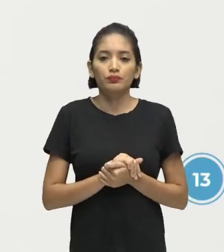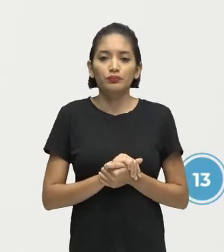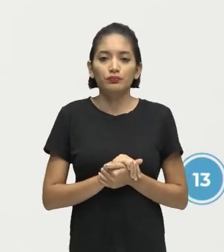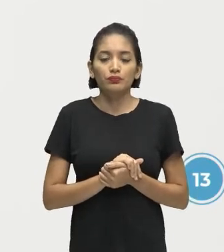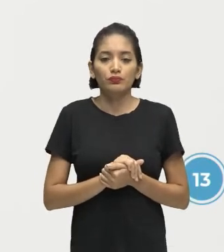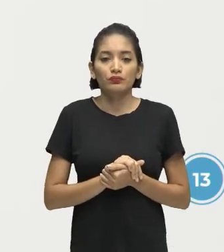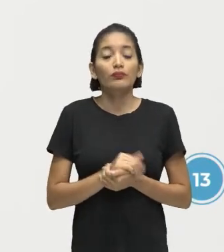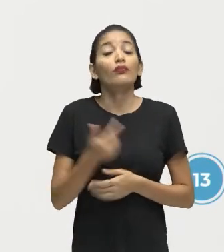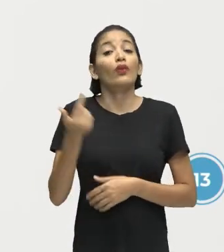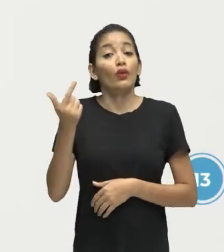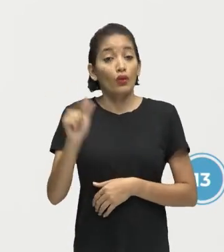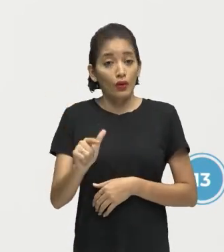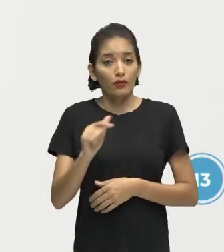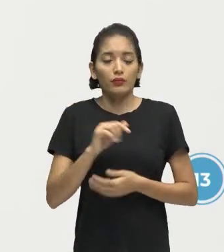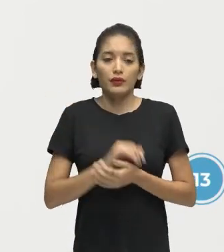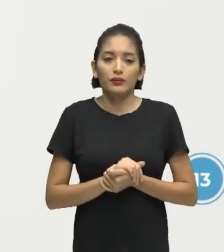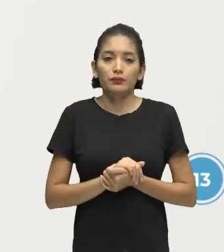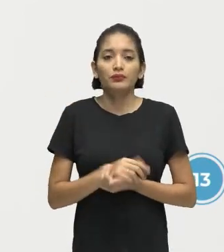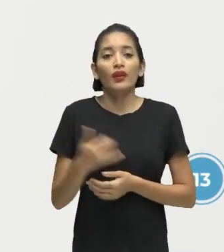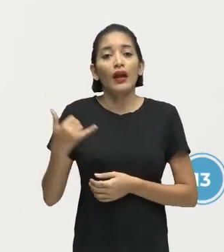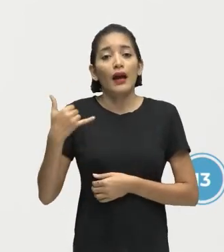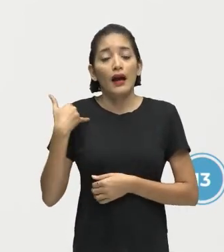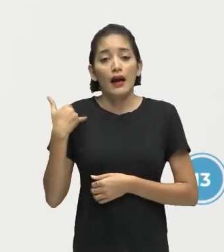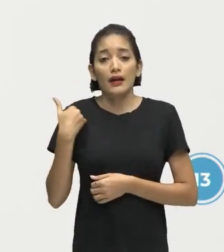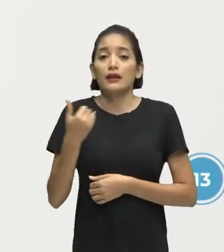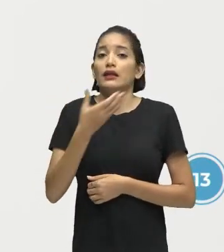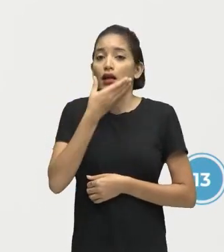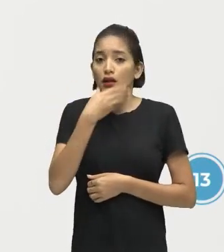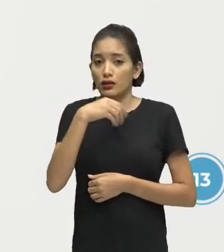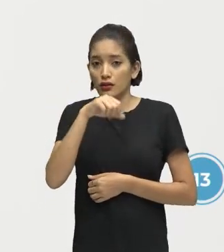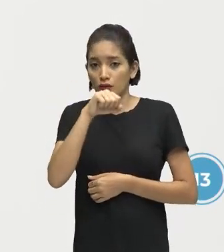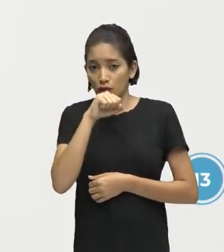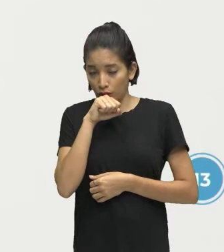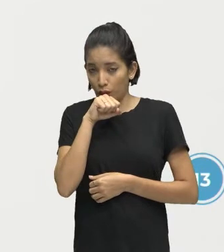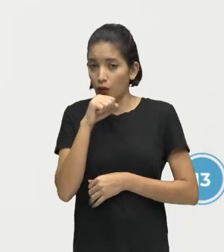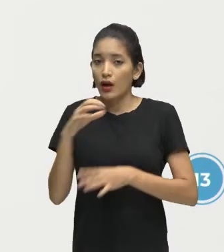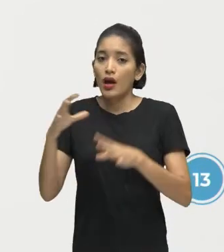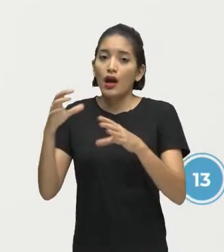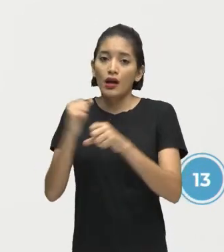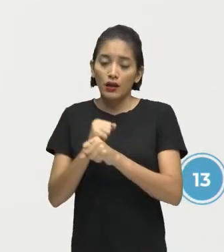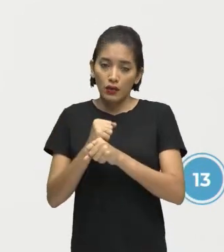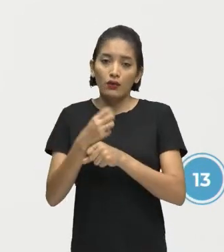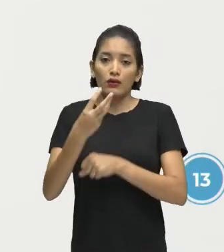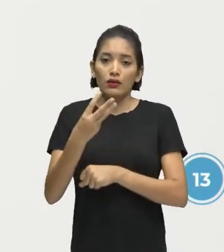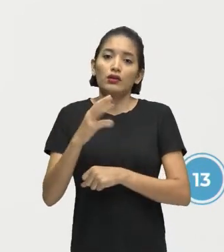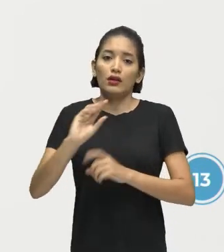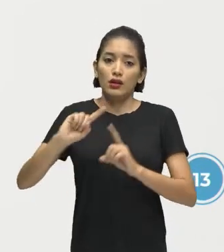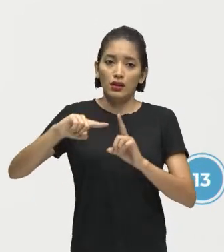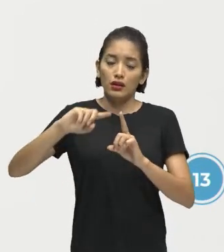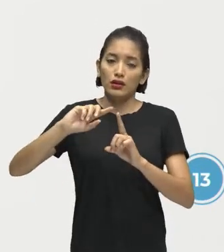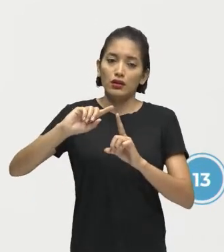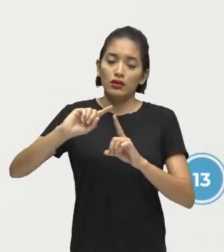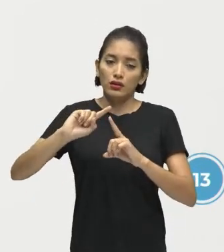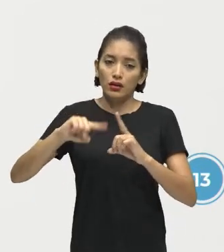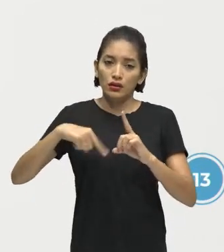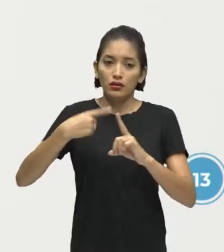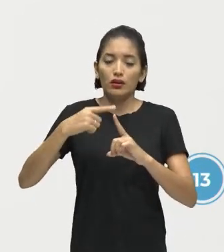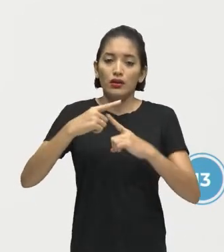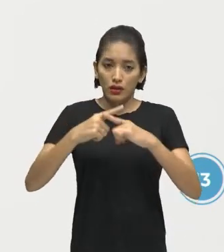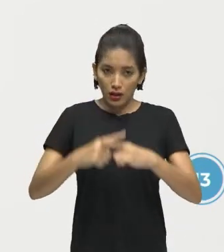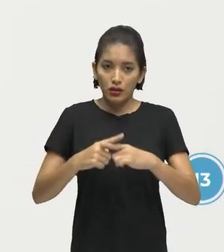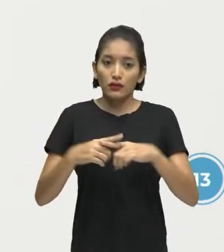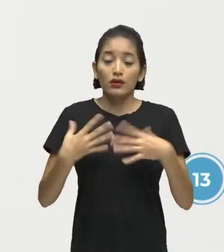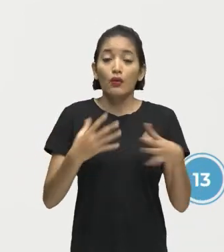Mais uma aplicação. A idade de um pai é igual a triplo da idade de seu filho. Calcule essas idades sabendo